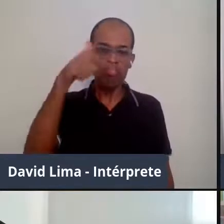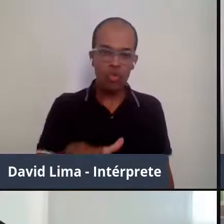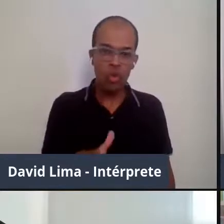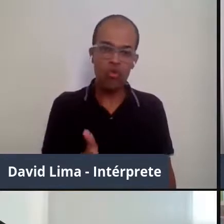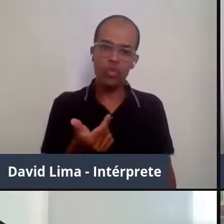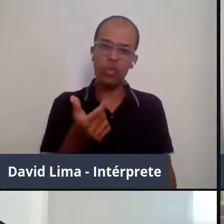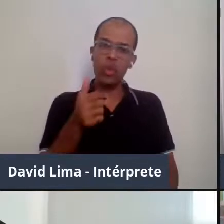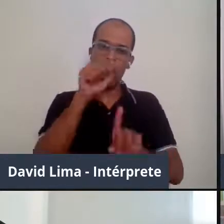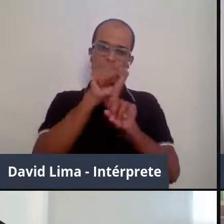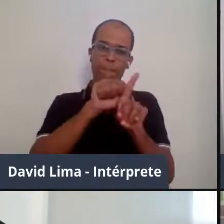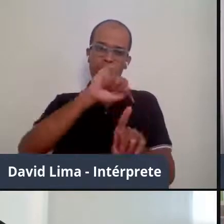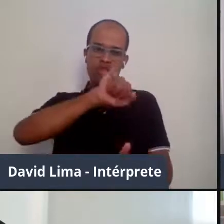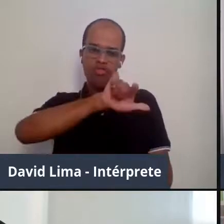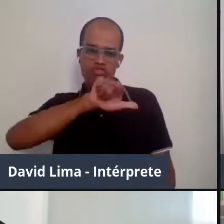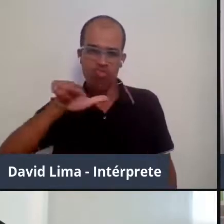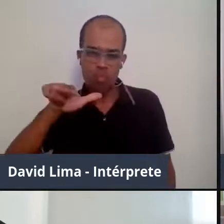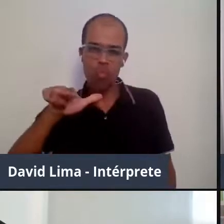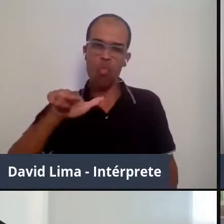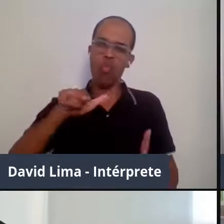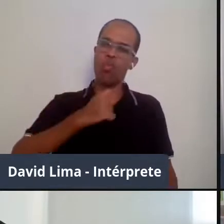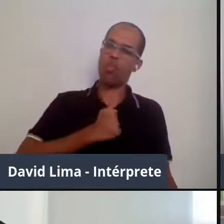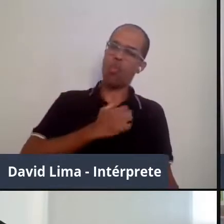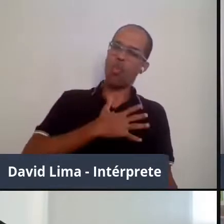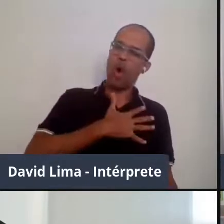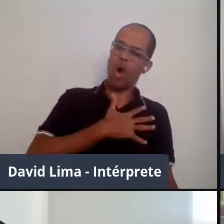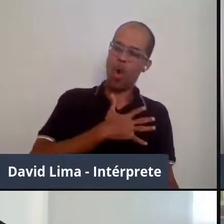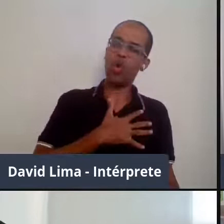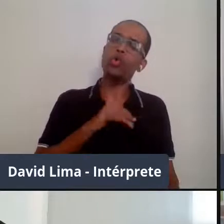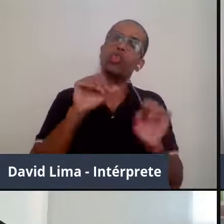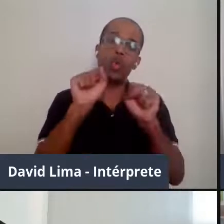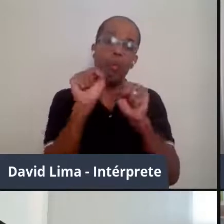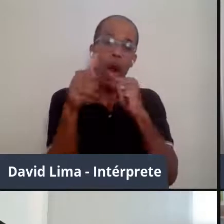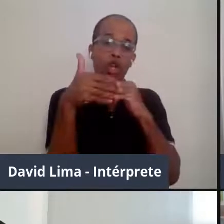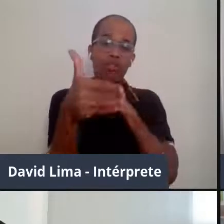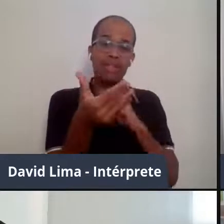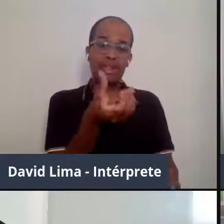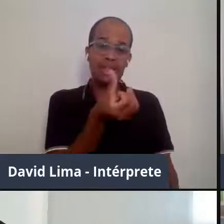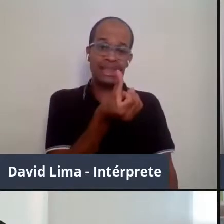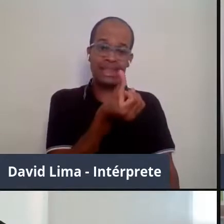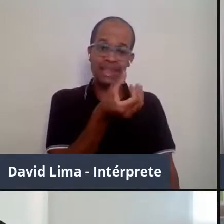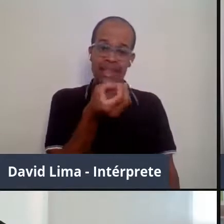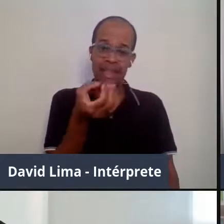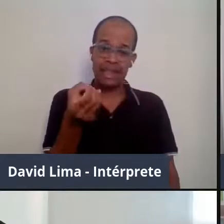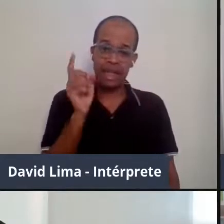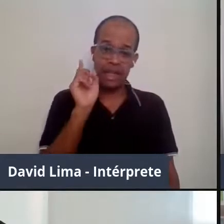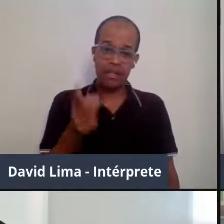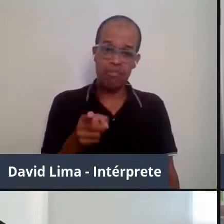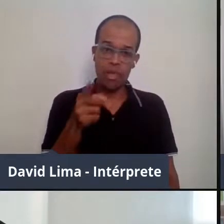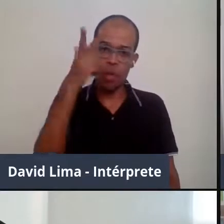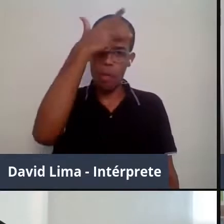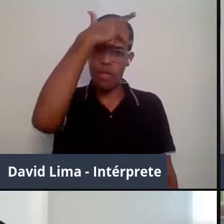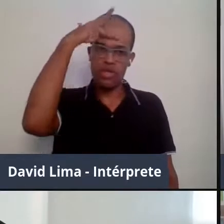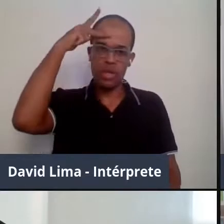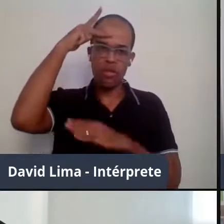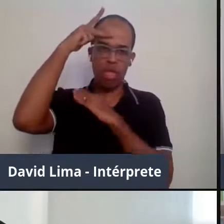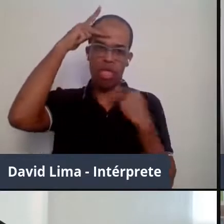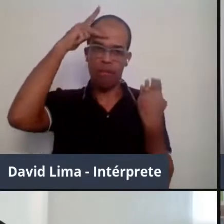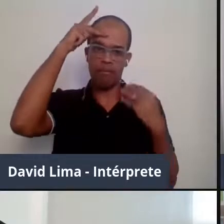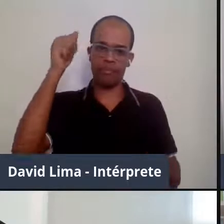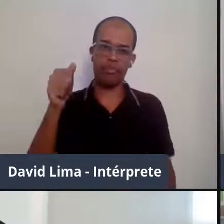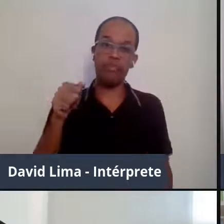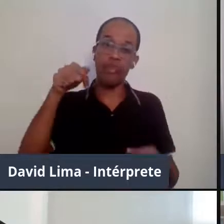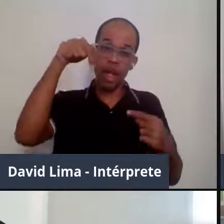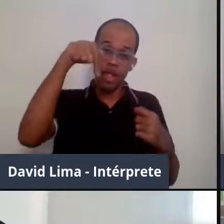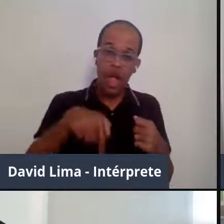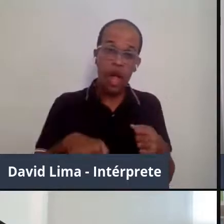para agosto, recebi isso ontem à noite, poderíamos chegar a 600 mil mortes. Só nós e a Índia que estamos com